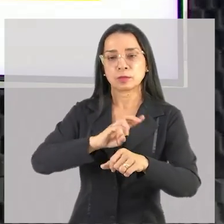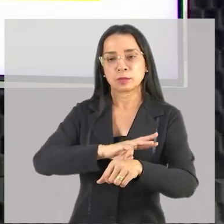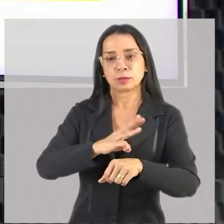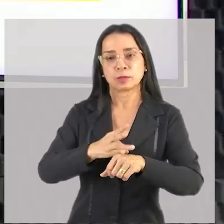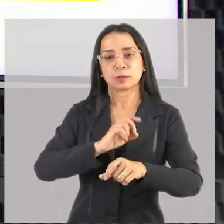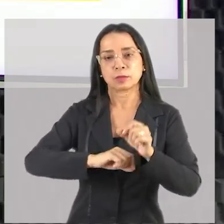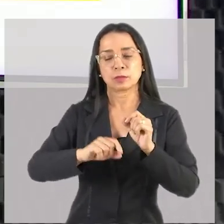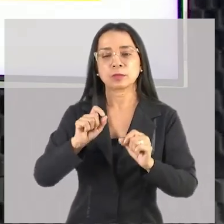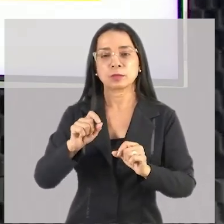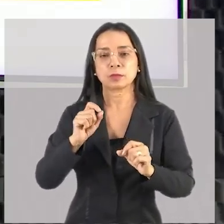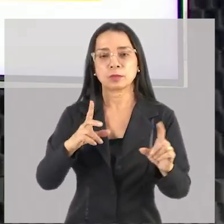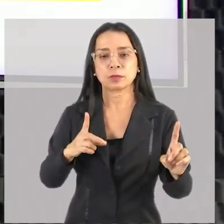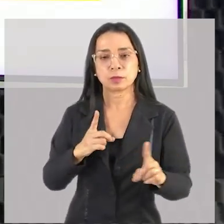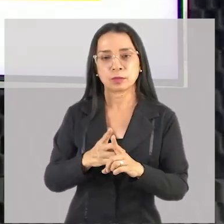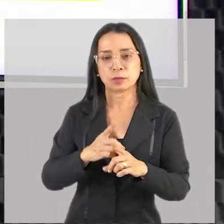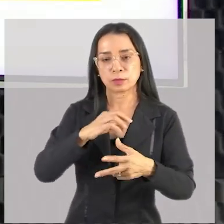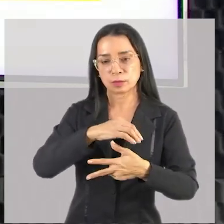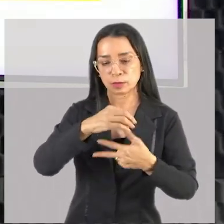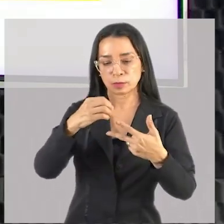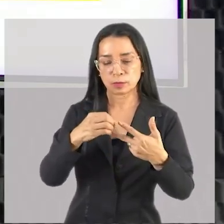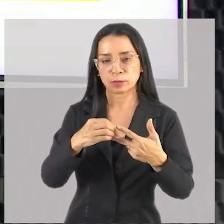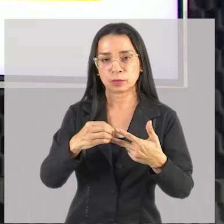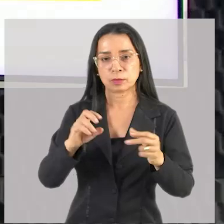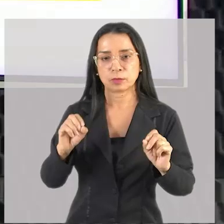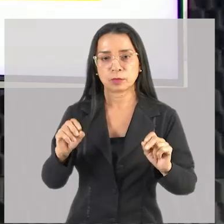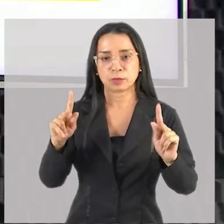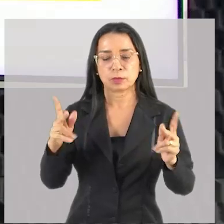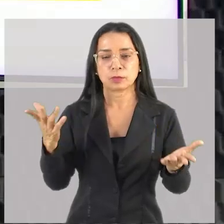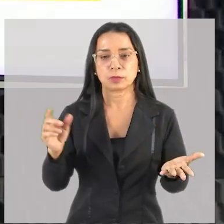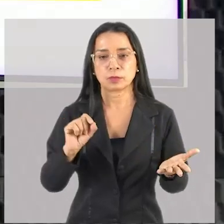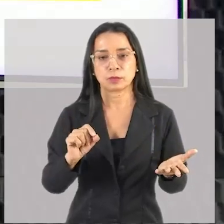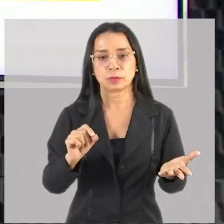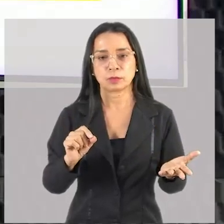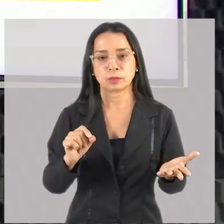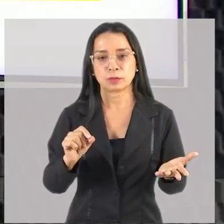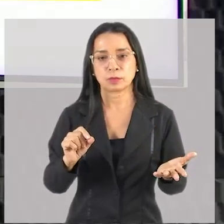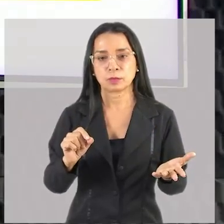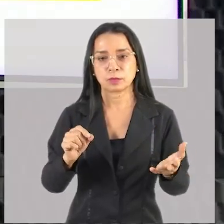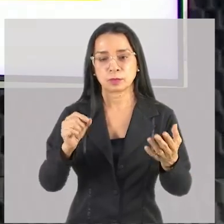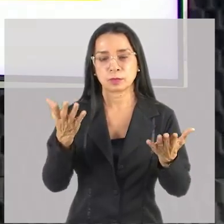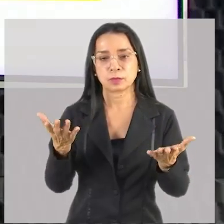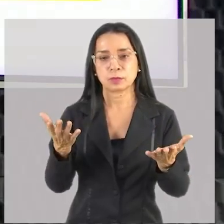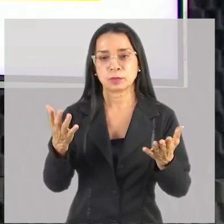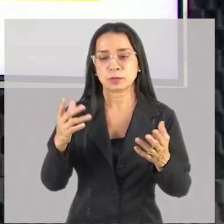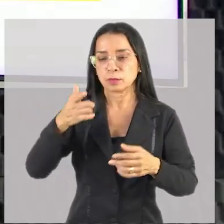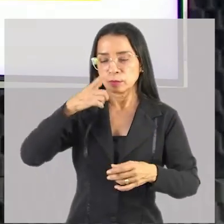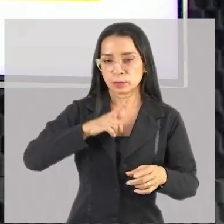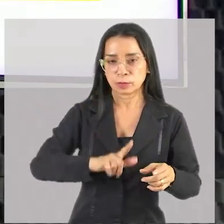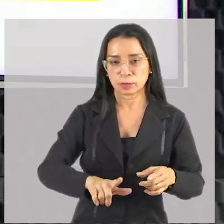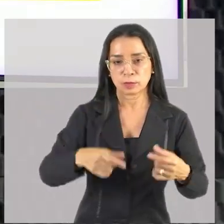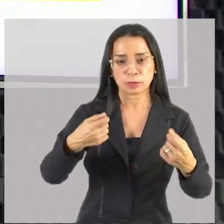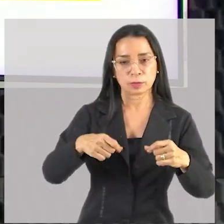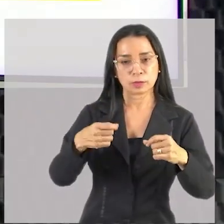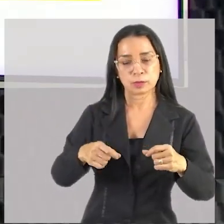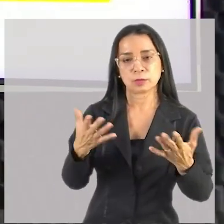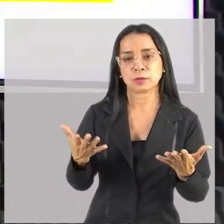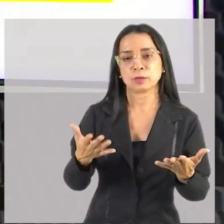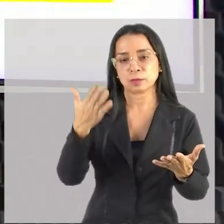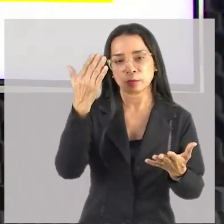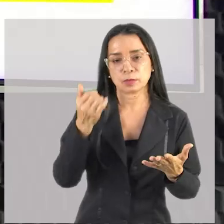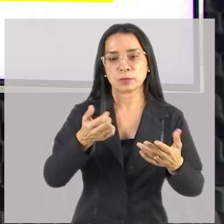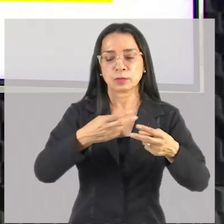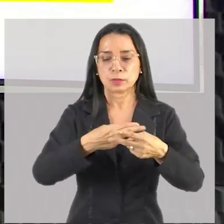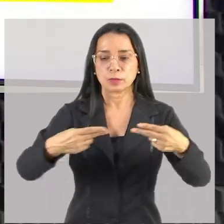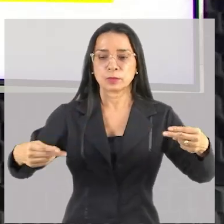UEMA e o que você vai encontrar no Enem, tá bom? Desde já eu quero reforçar, tem que saber a posição dos elementos na